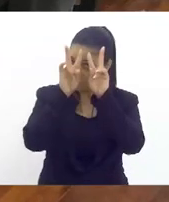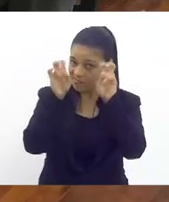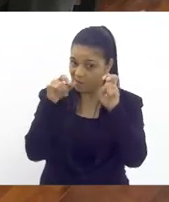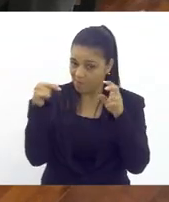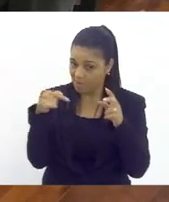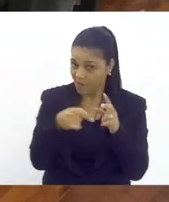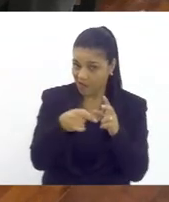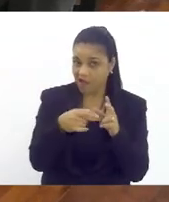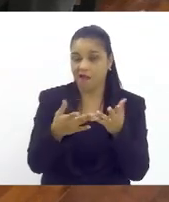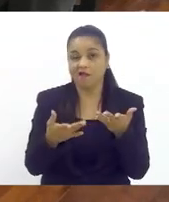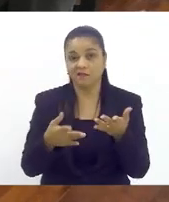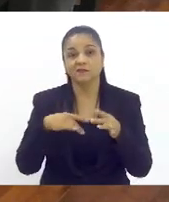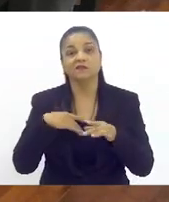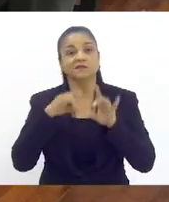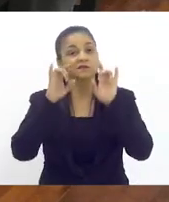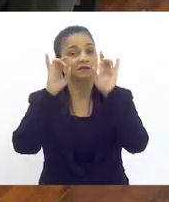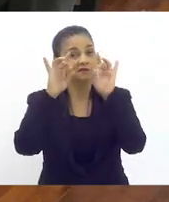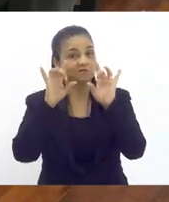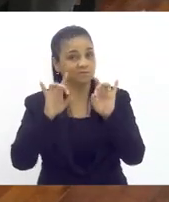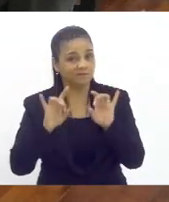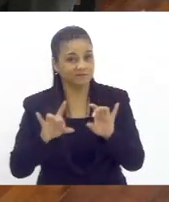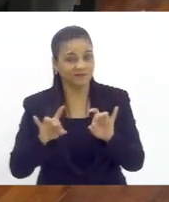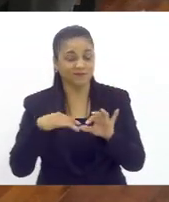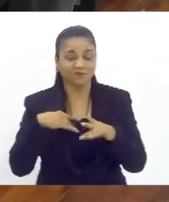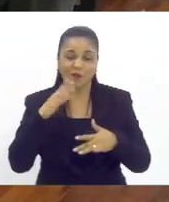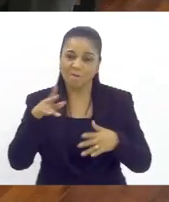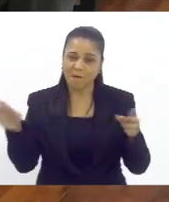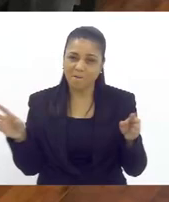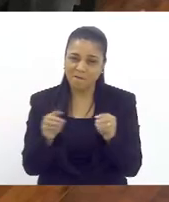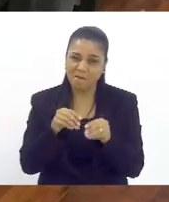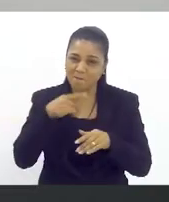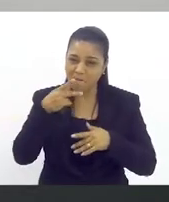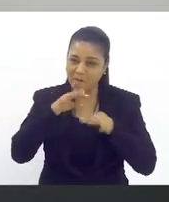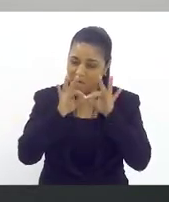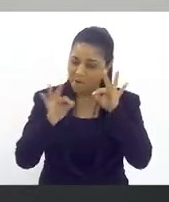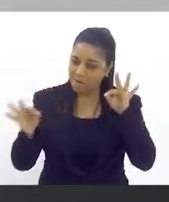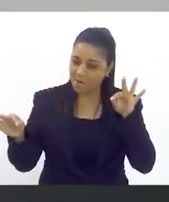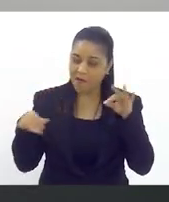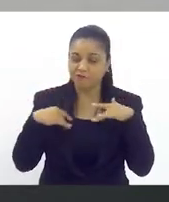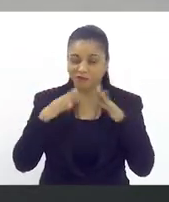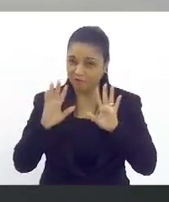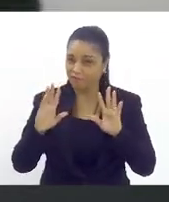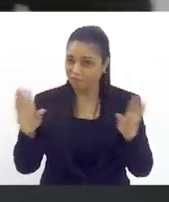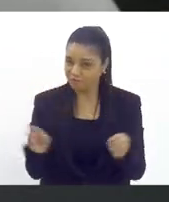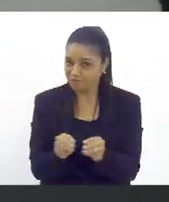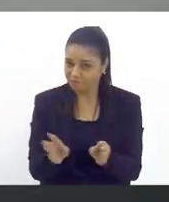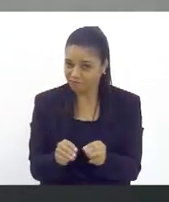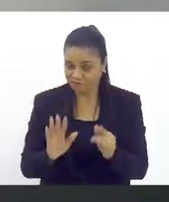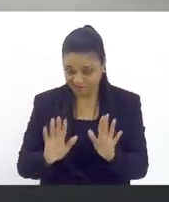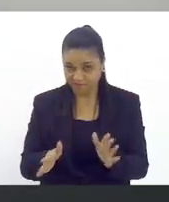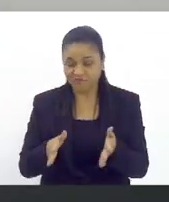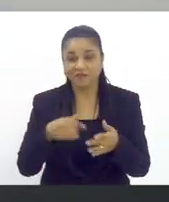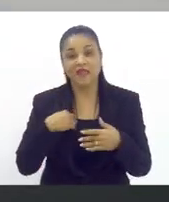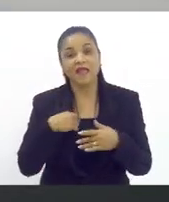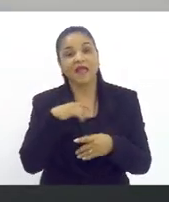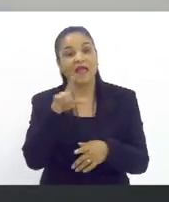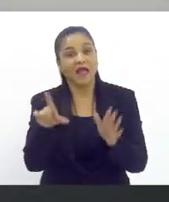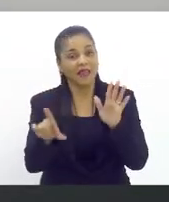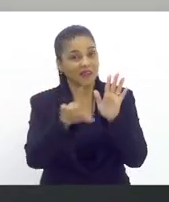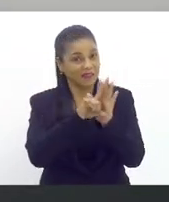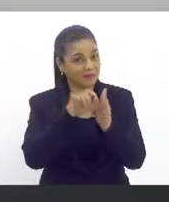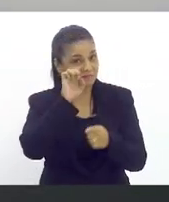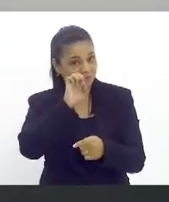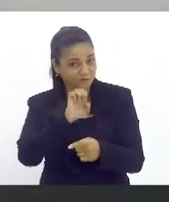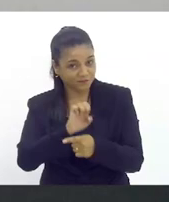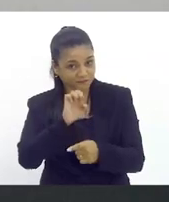em relações especificamente já tô falando muito já vou terminar aqui em relação à Lei Estadual da